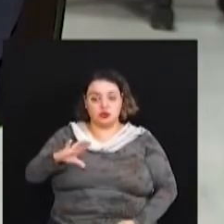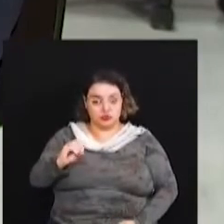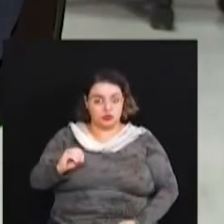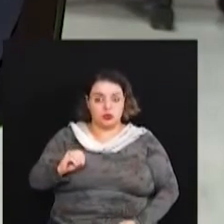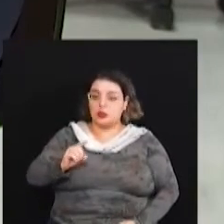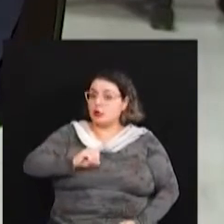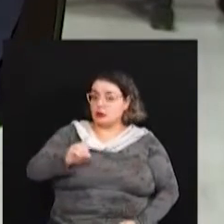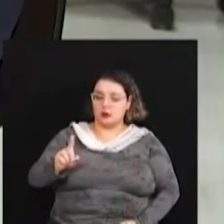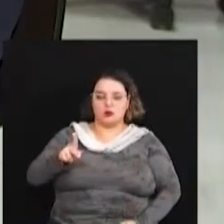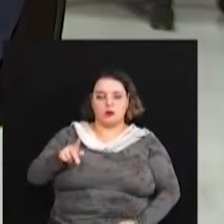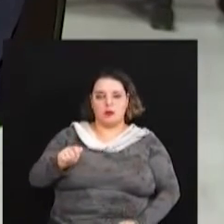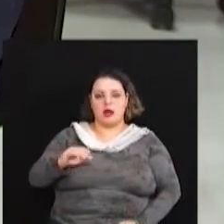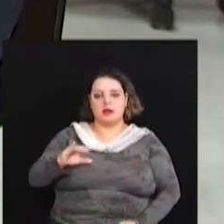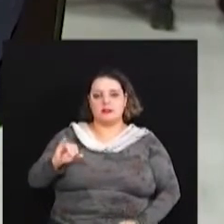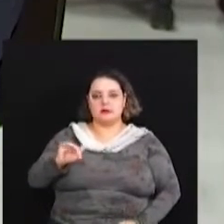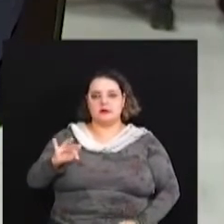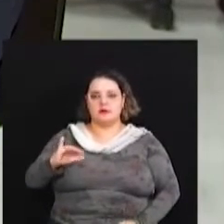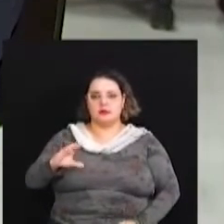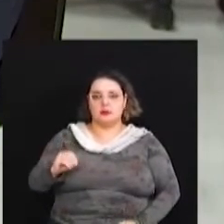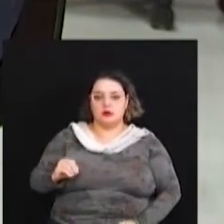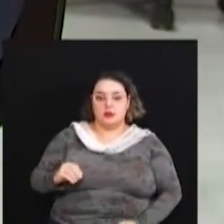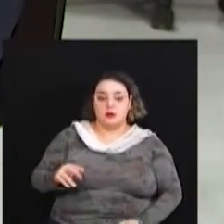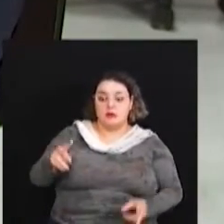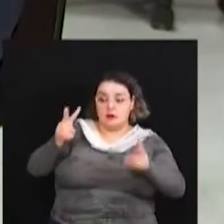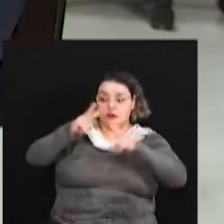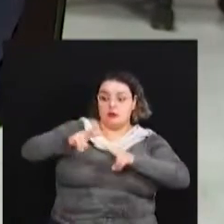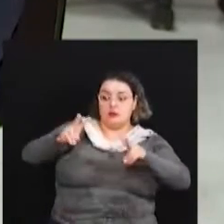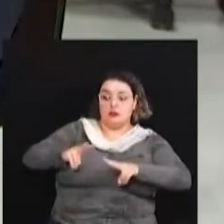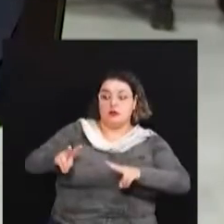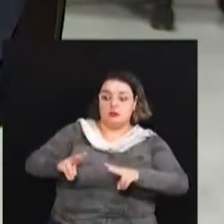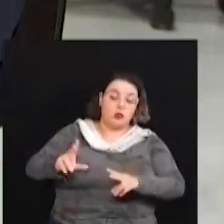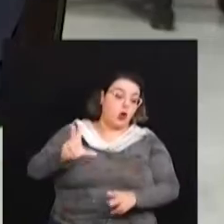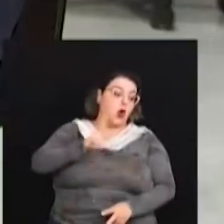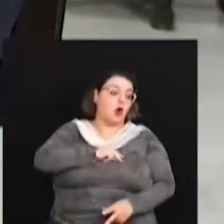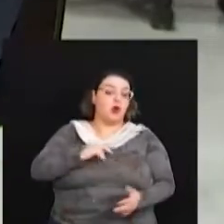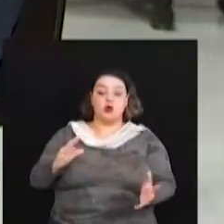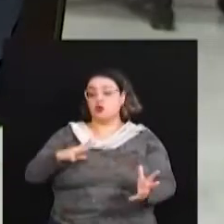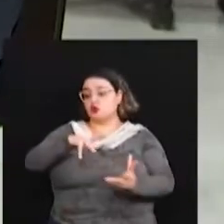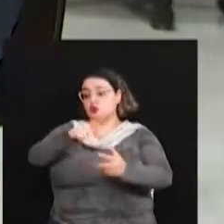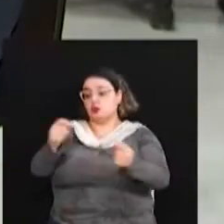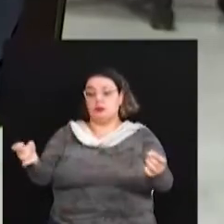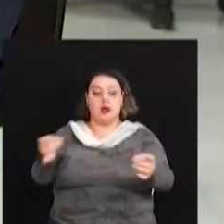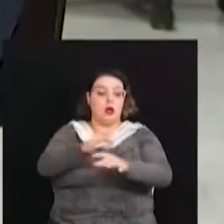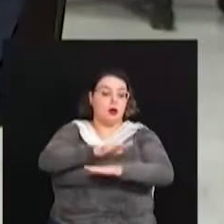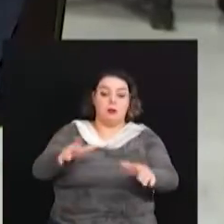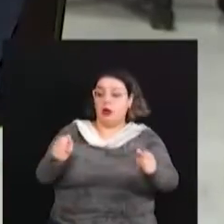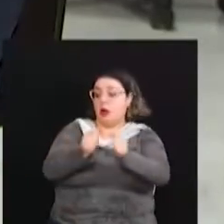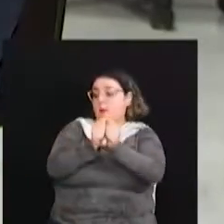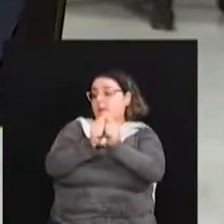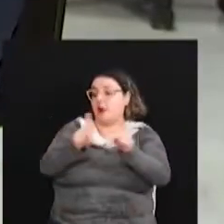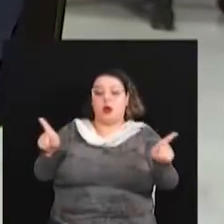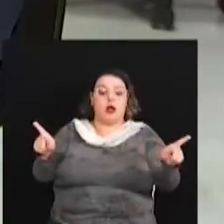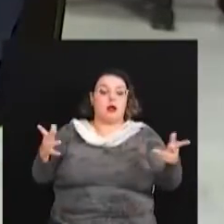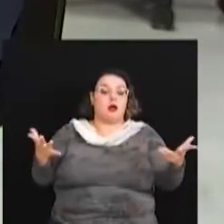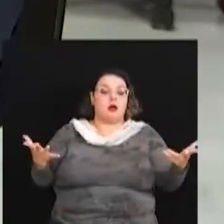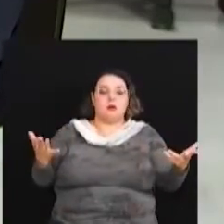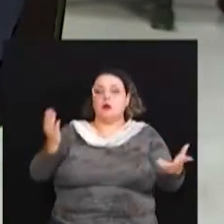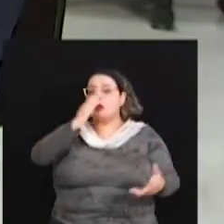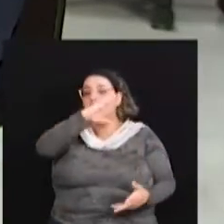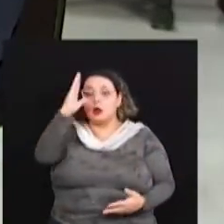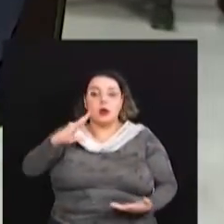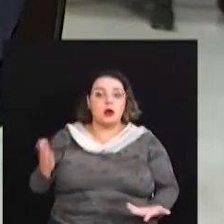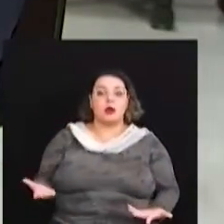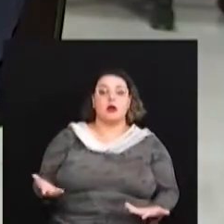pessoal já com uma abordagem apocalíptica, né? Meu Deus, o mundo vai acabar, o Brasil é